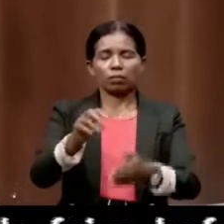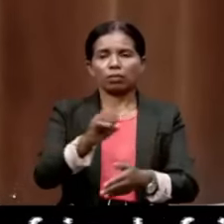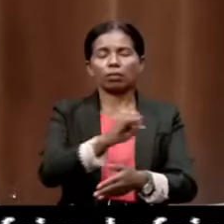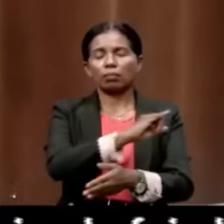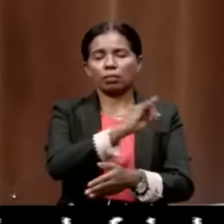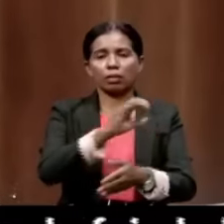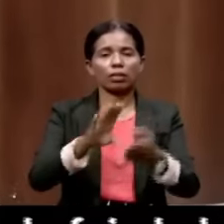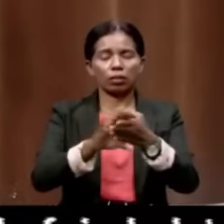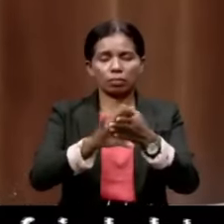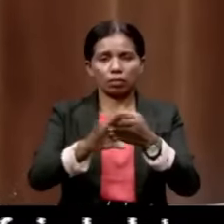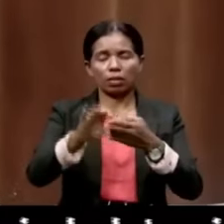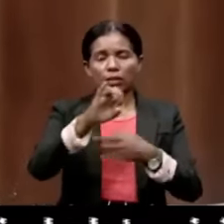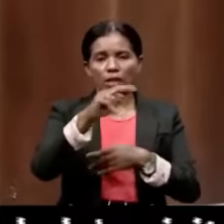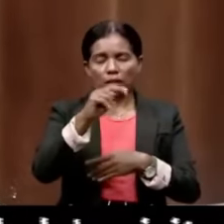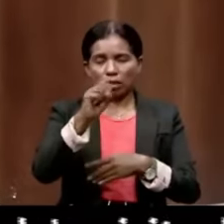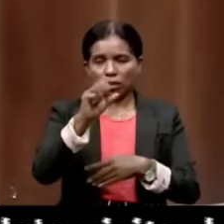social né